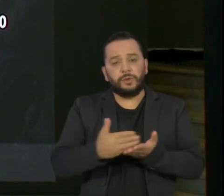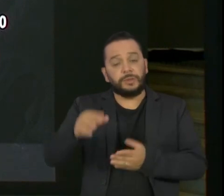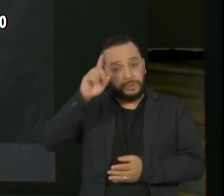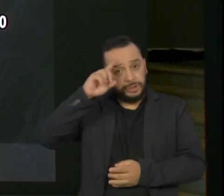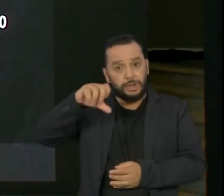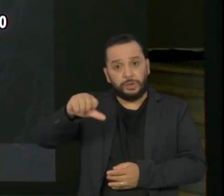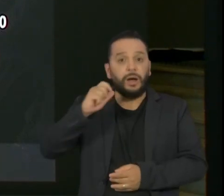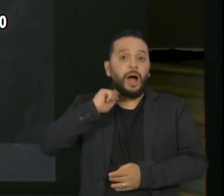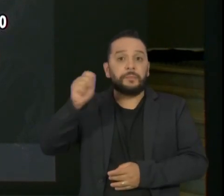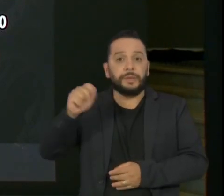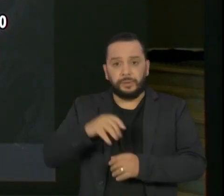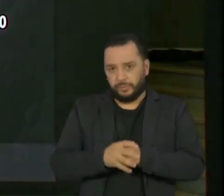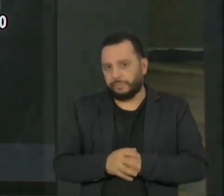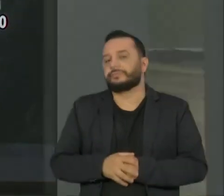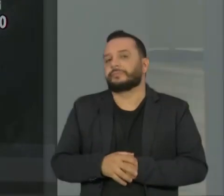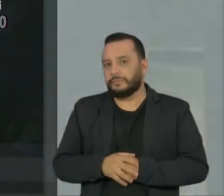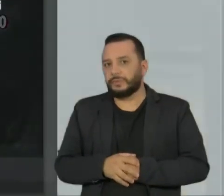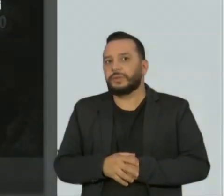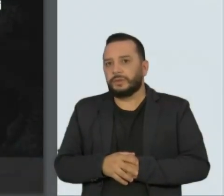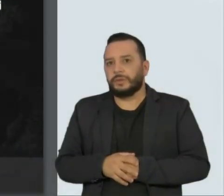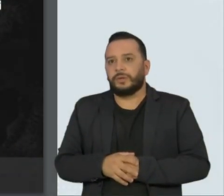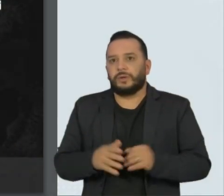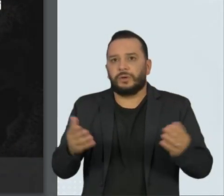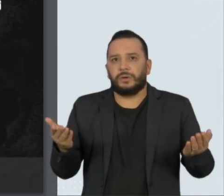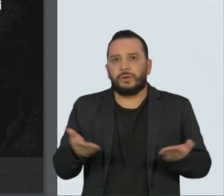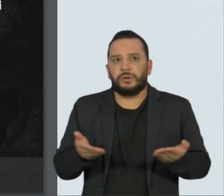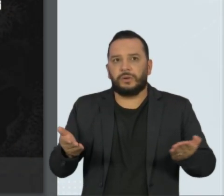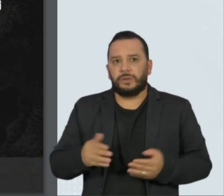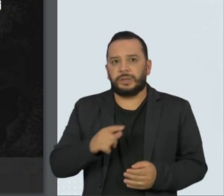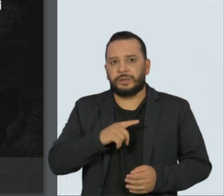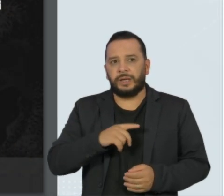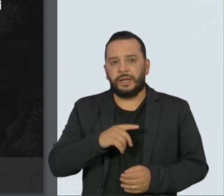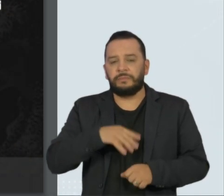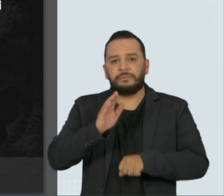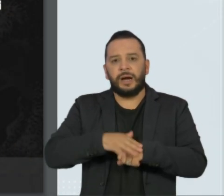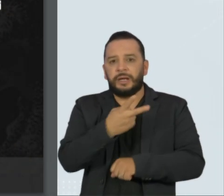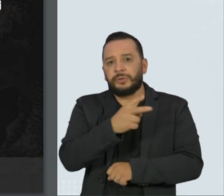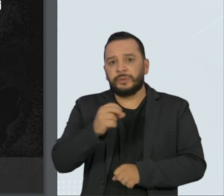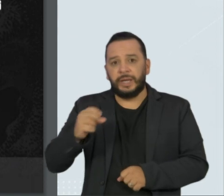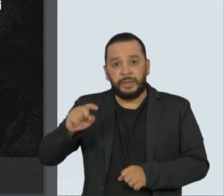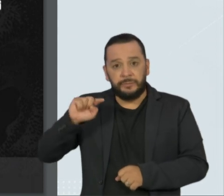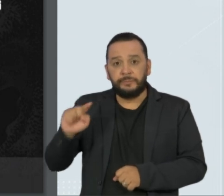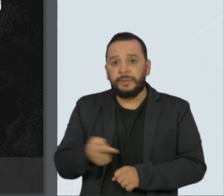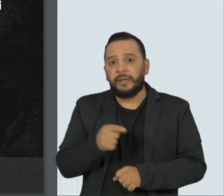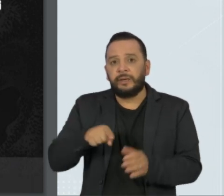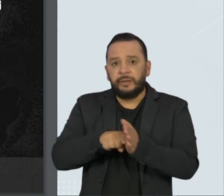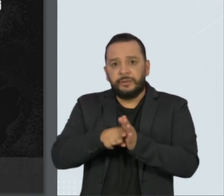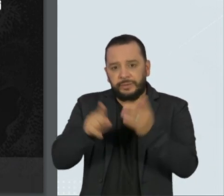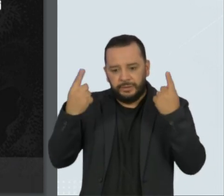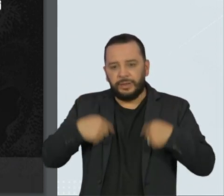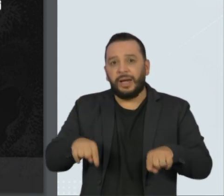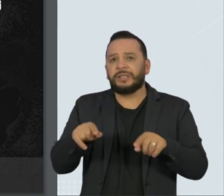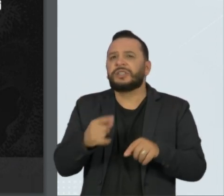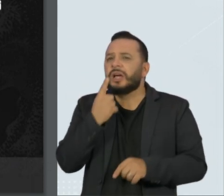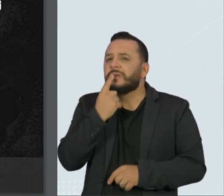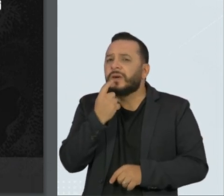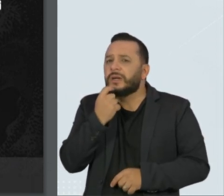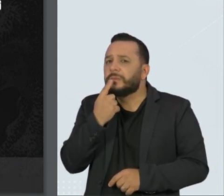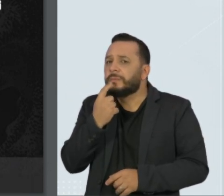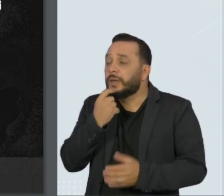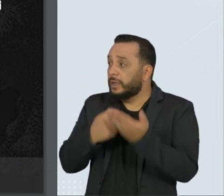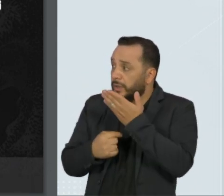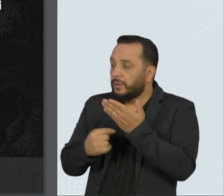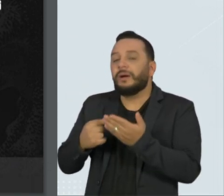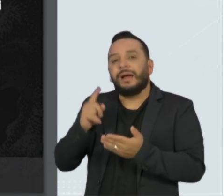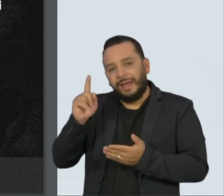Então, hoje nós já passamos de 200 mil testes, e em vermelho ali tem o número de testes por milhão